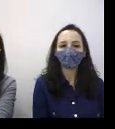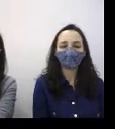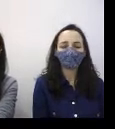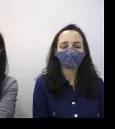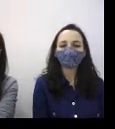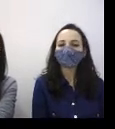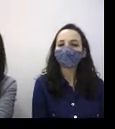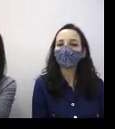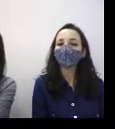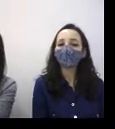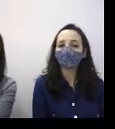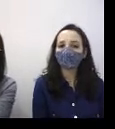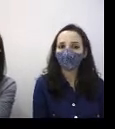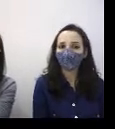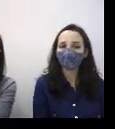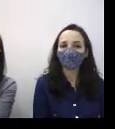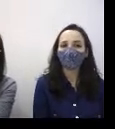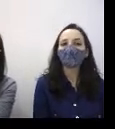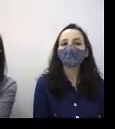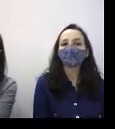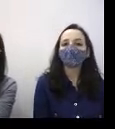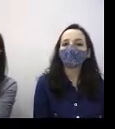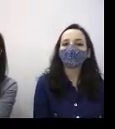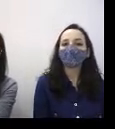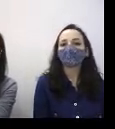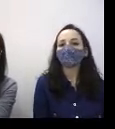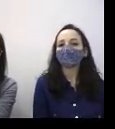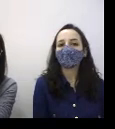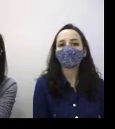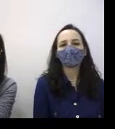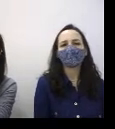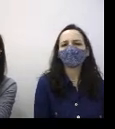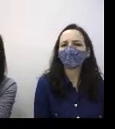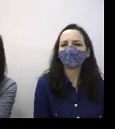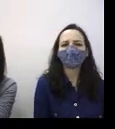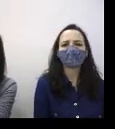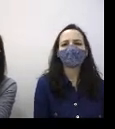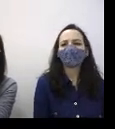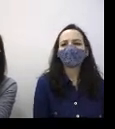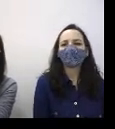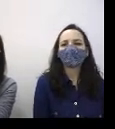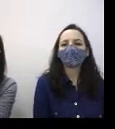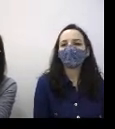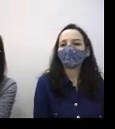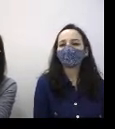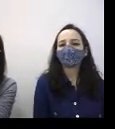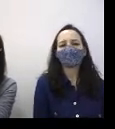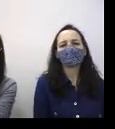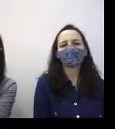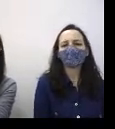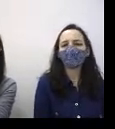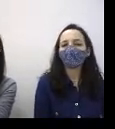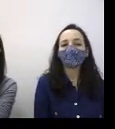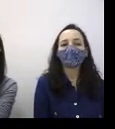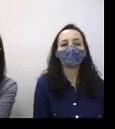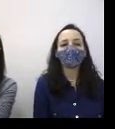ligadas à depressão, né? Então, perda, tristeza, desinteresse, derrota, crises